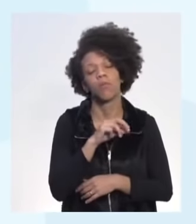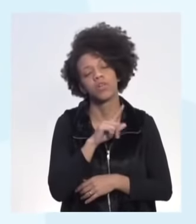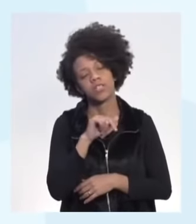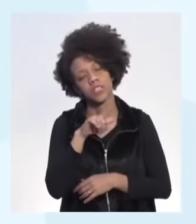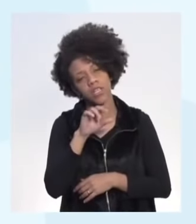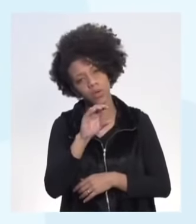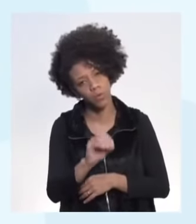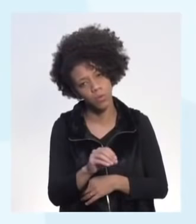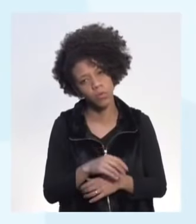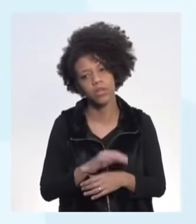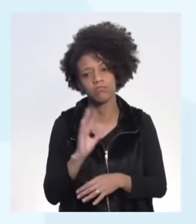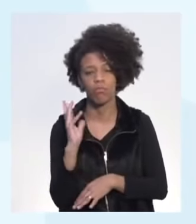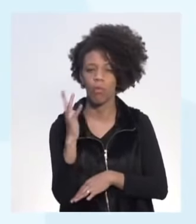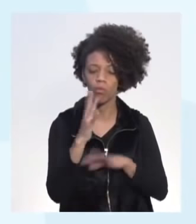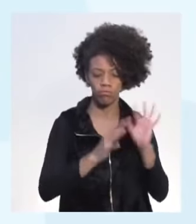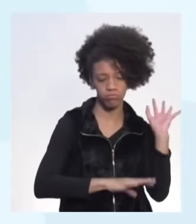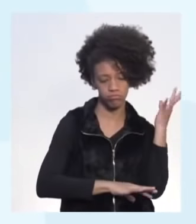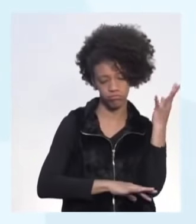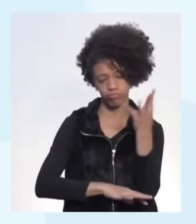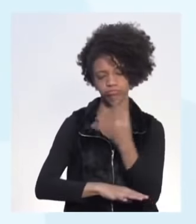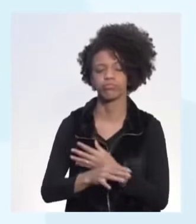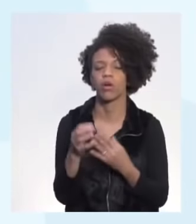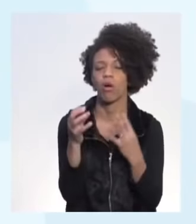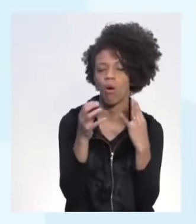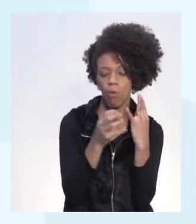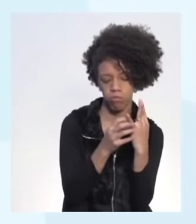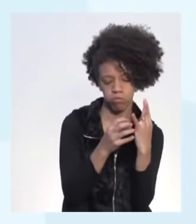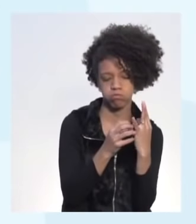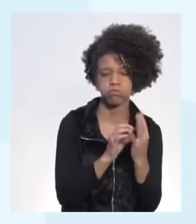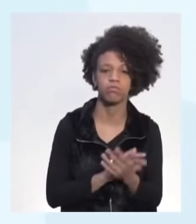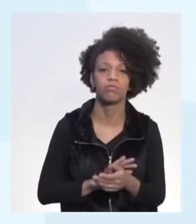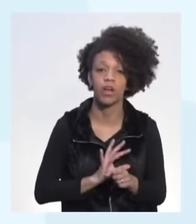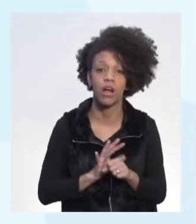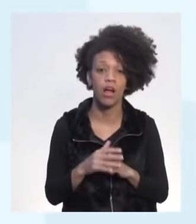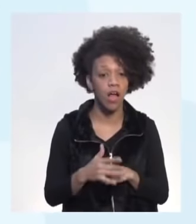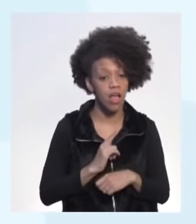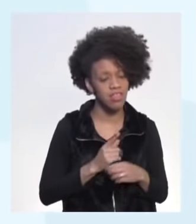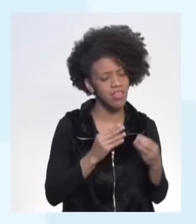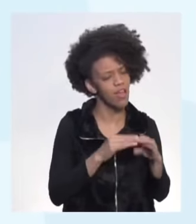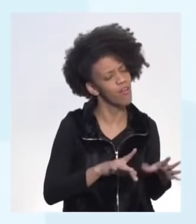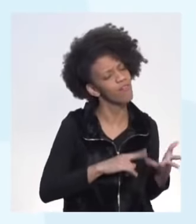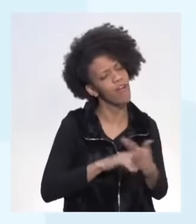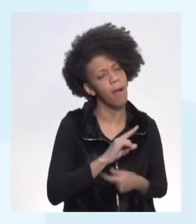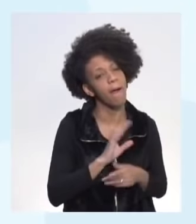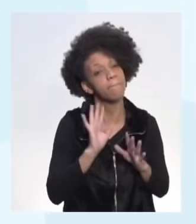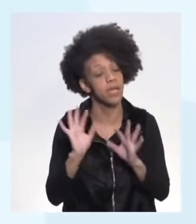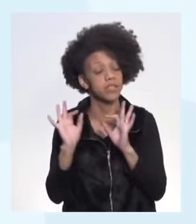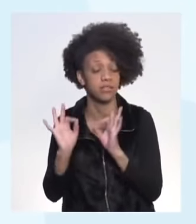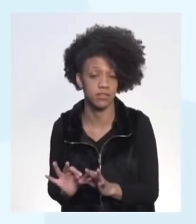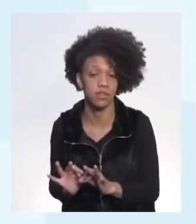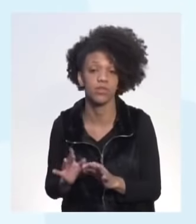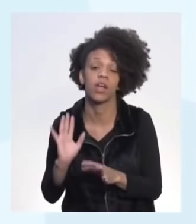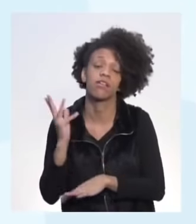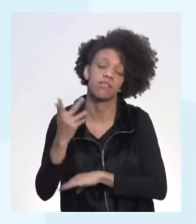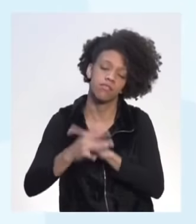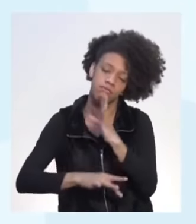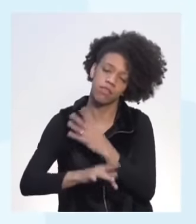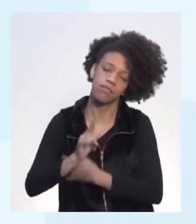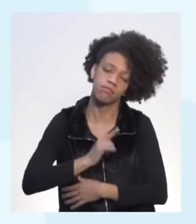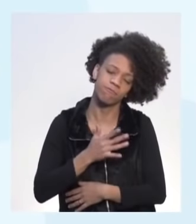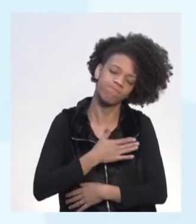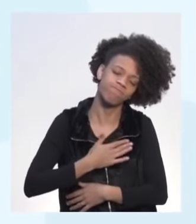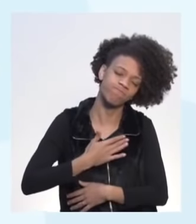se alimentam de plantas, flores e frutas. A pandemia trouxe muitos prejuízos, mas é certo que a natureza tem sido